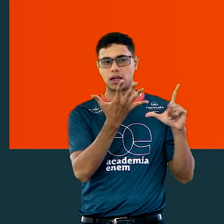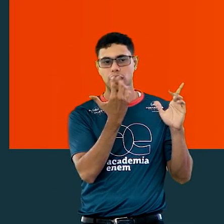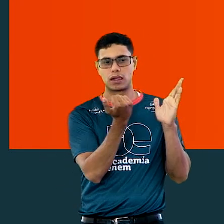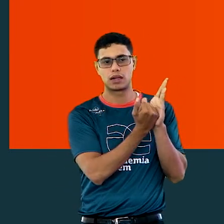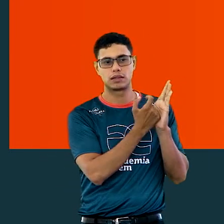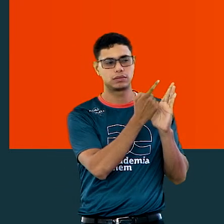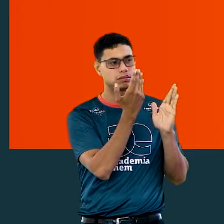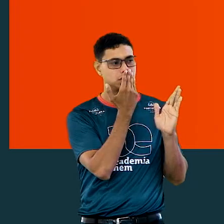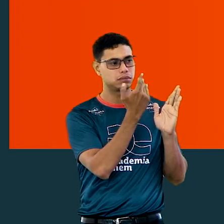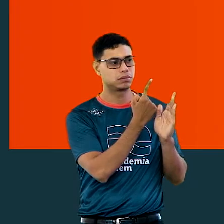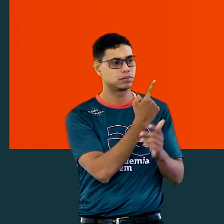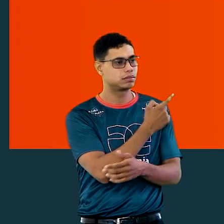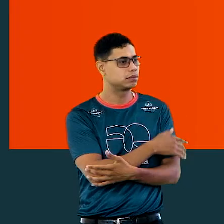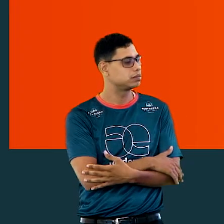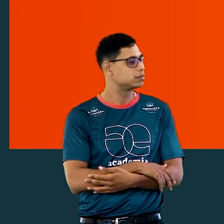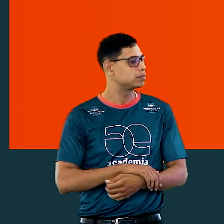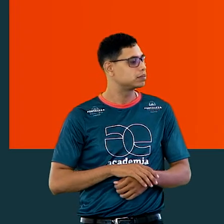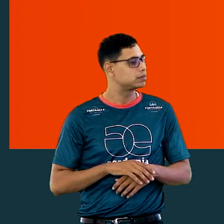frente?